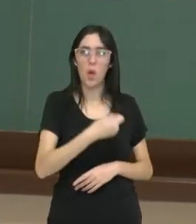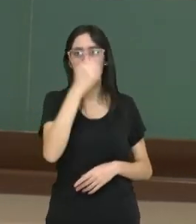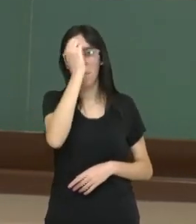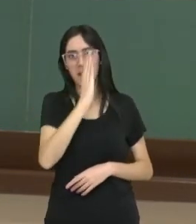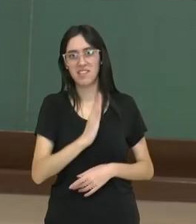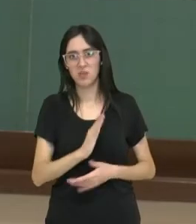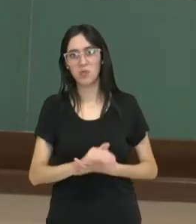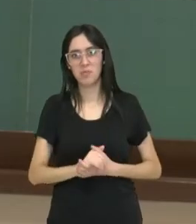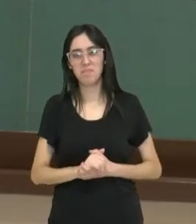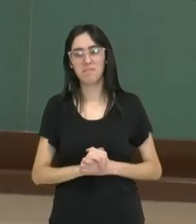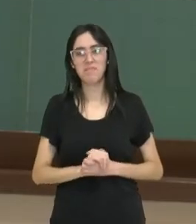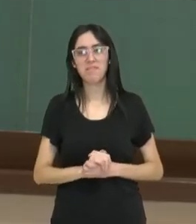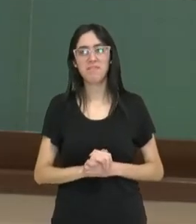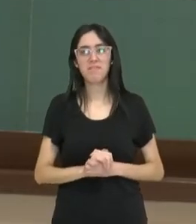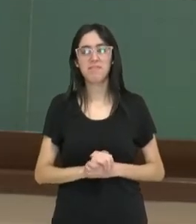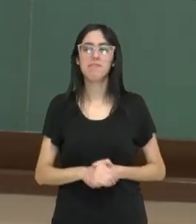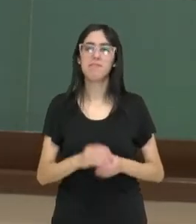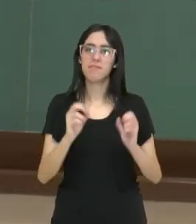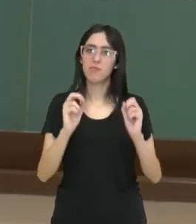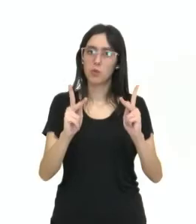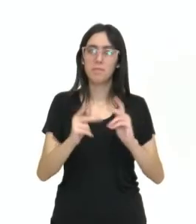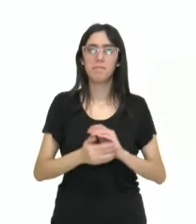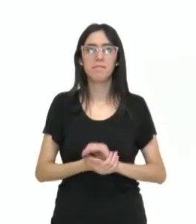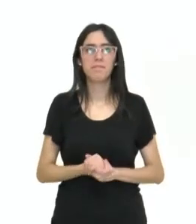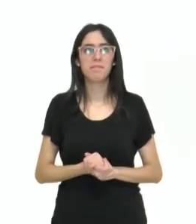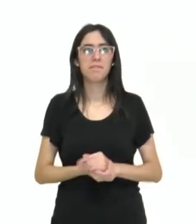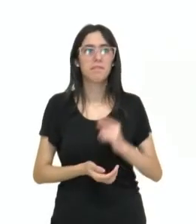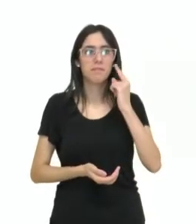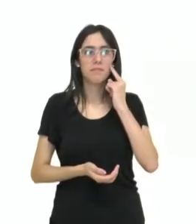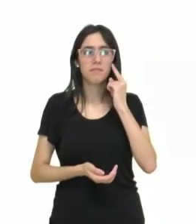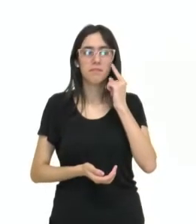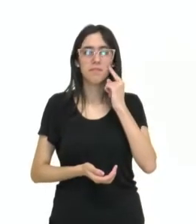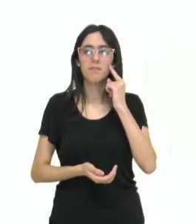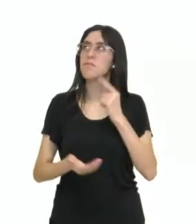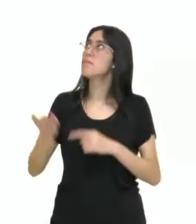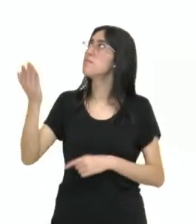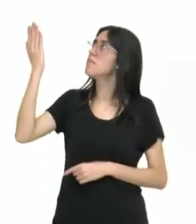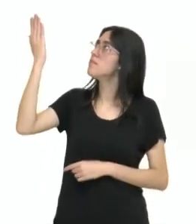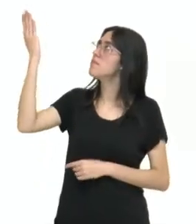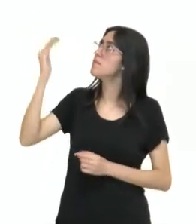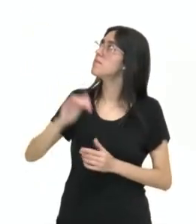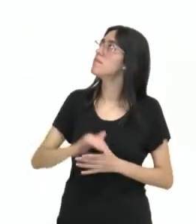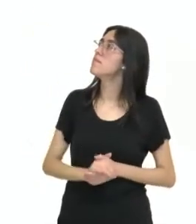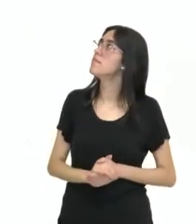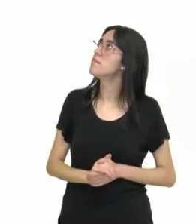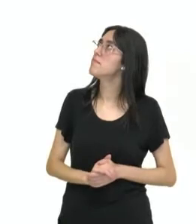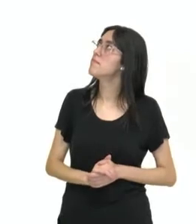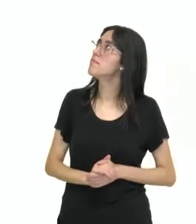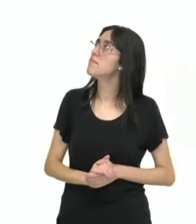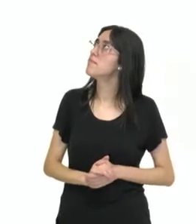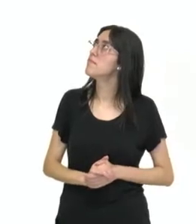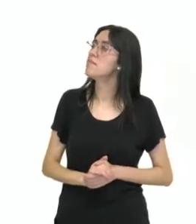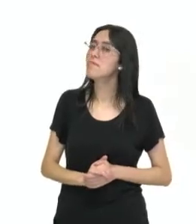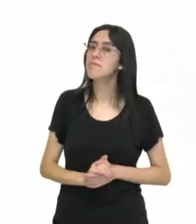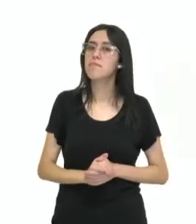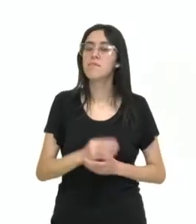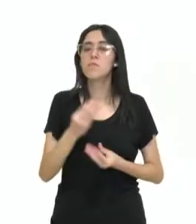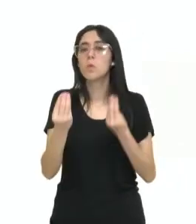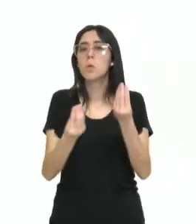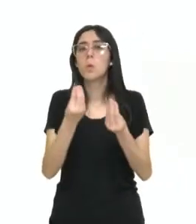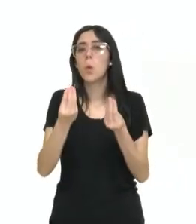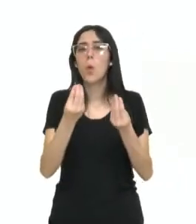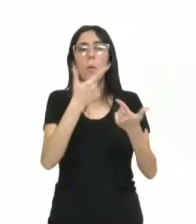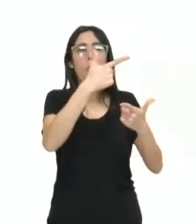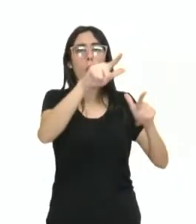post. Bueno, como os espanhóis são vistos por outros países? Agora, como os espanhóis